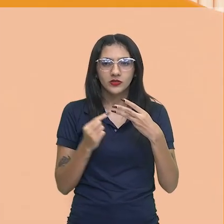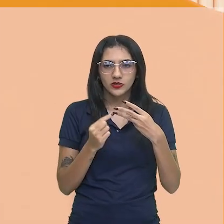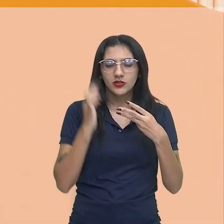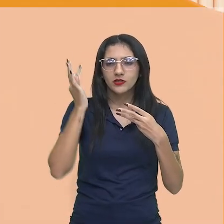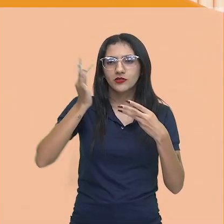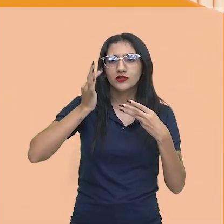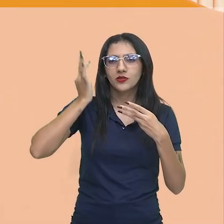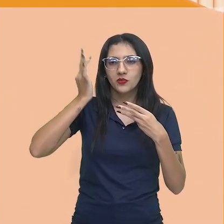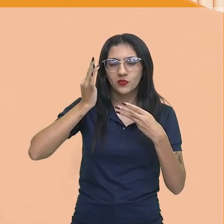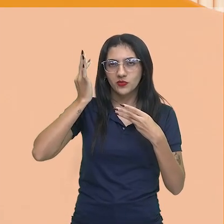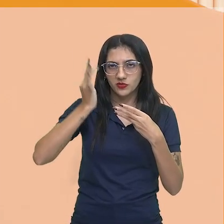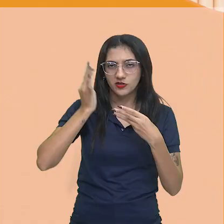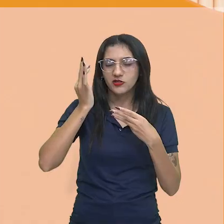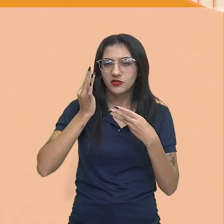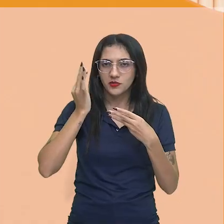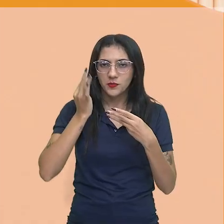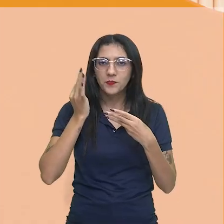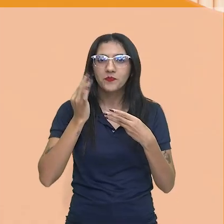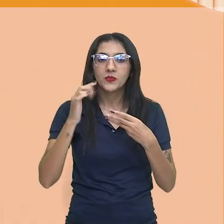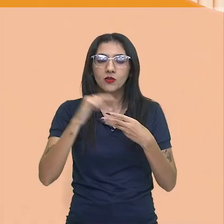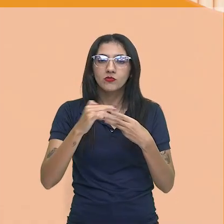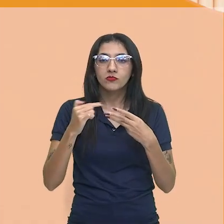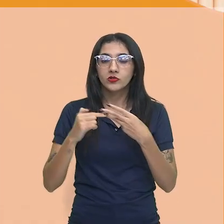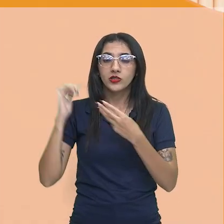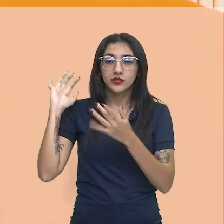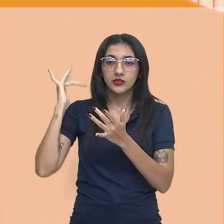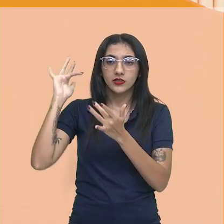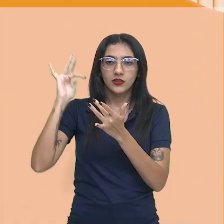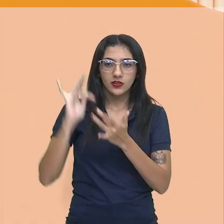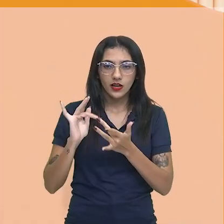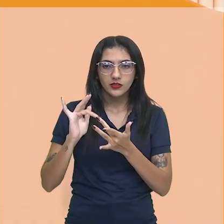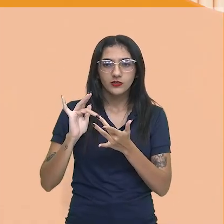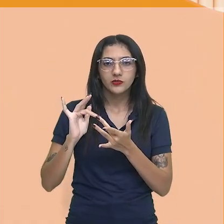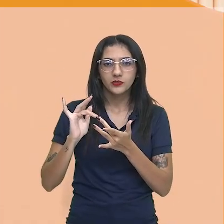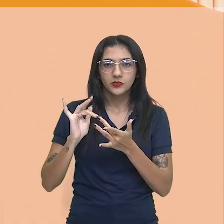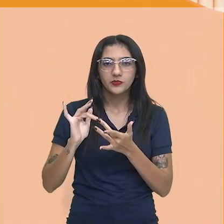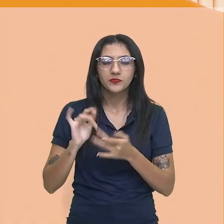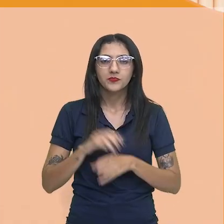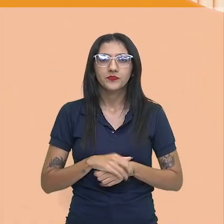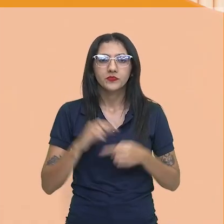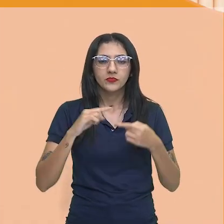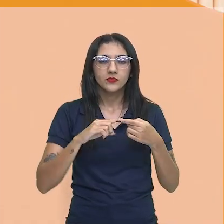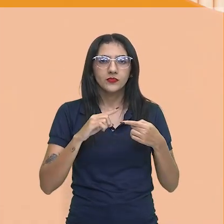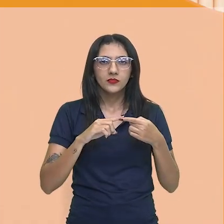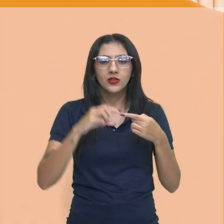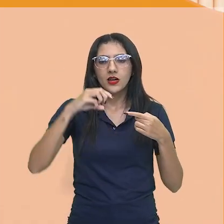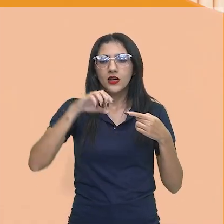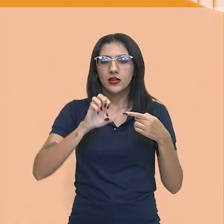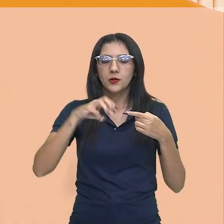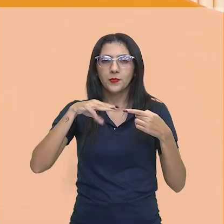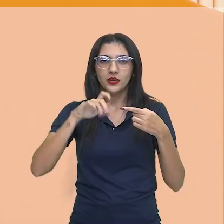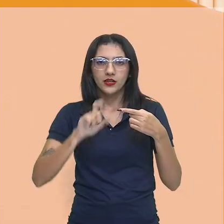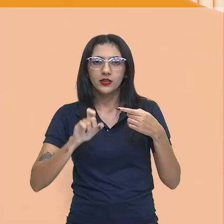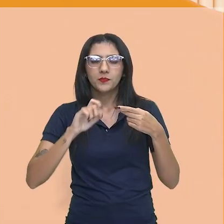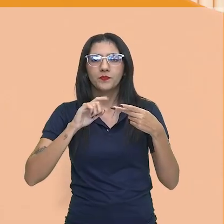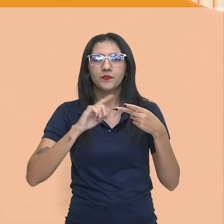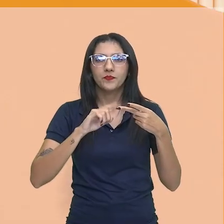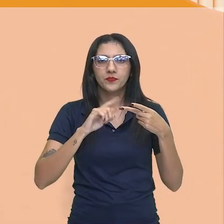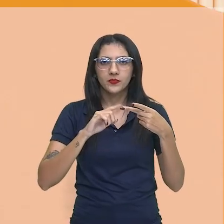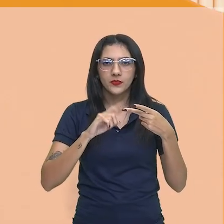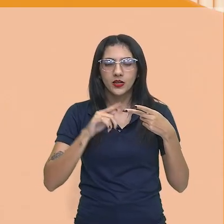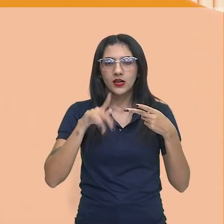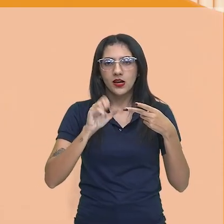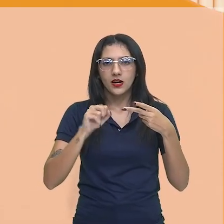aí da sociologia, que são chamados clássicos, né? Emile Durkheim, Max Weber e